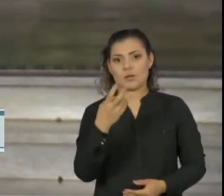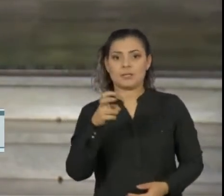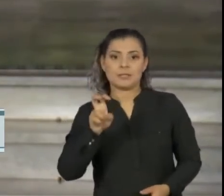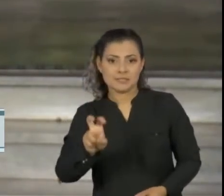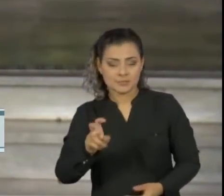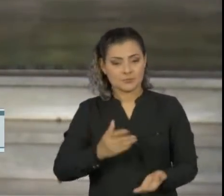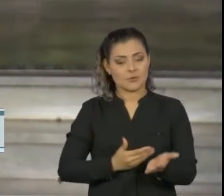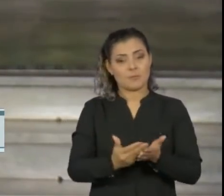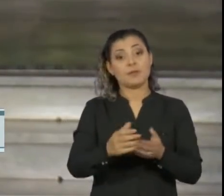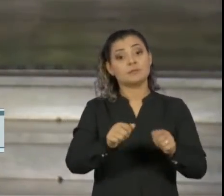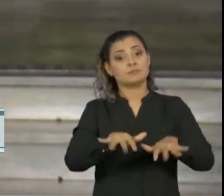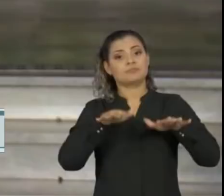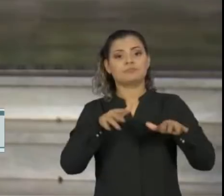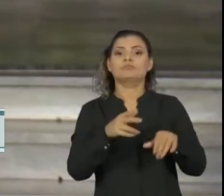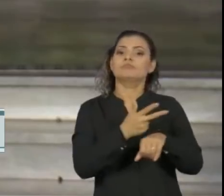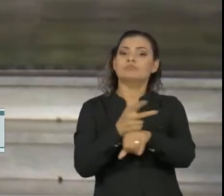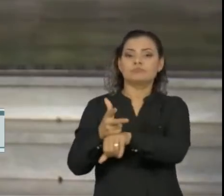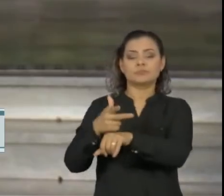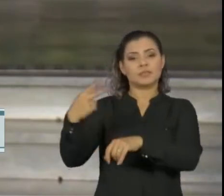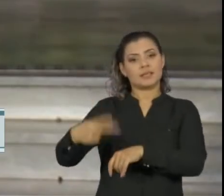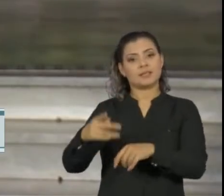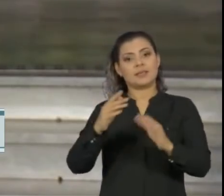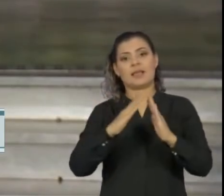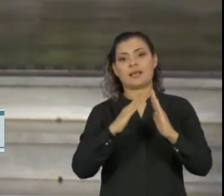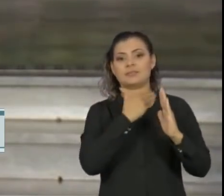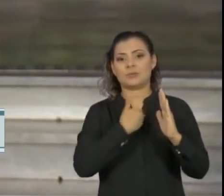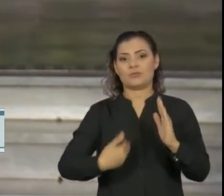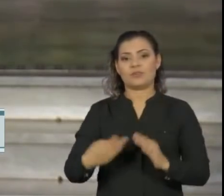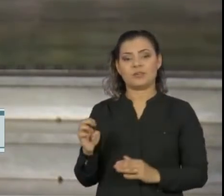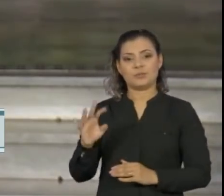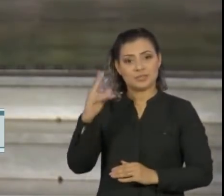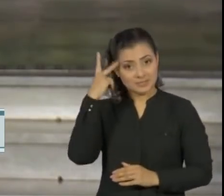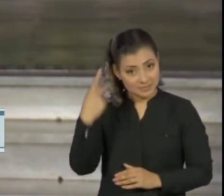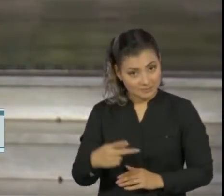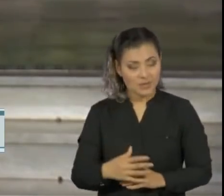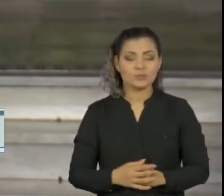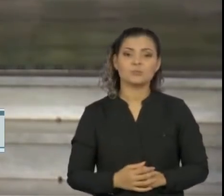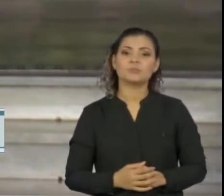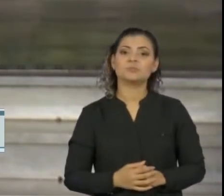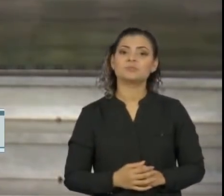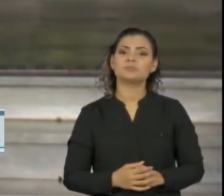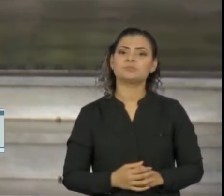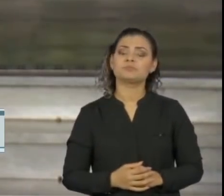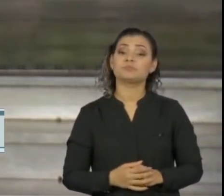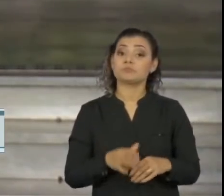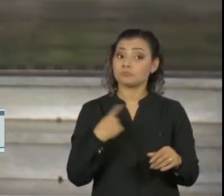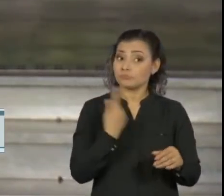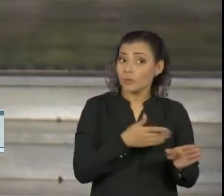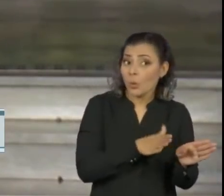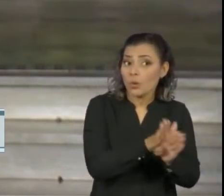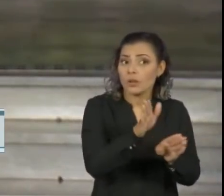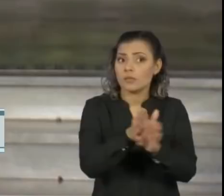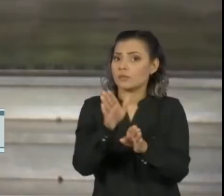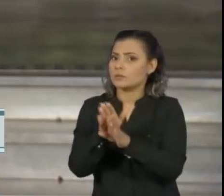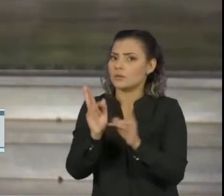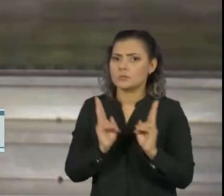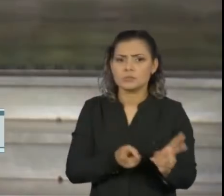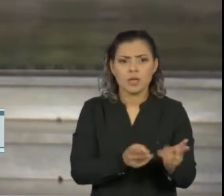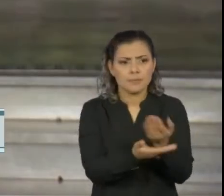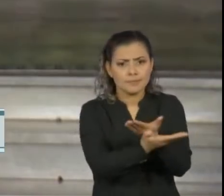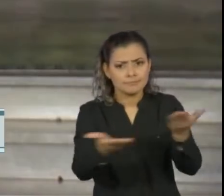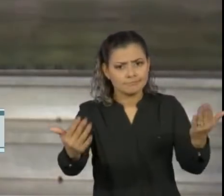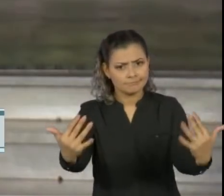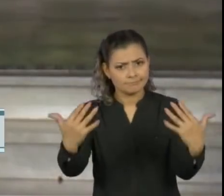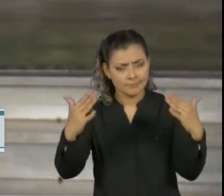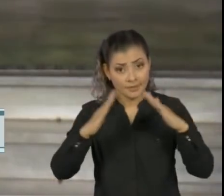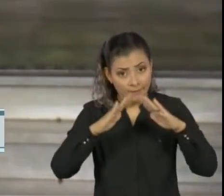de imprensa aqui no Palácio dos Bandeirantes. A nossa recomendação, como sempre, para todos que estão em